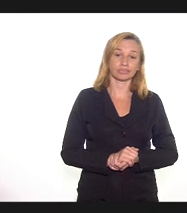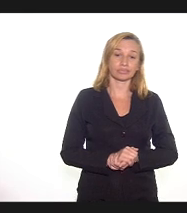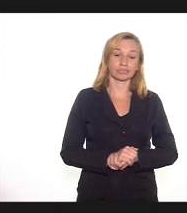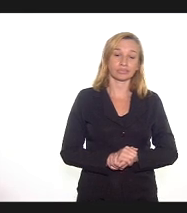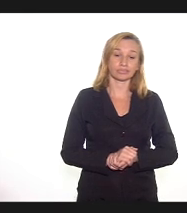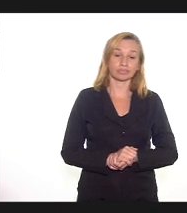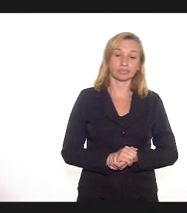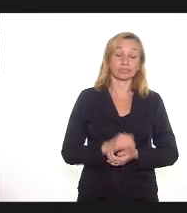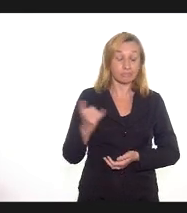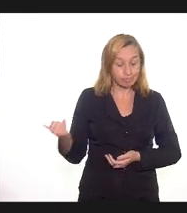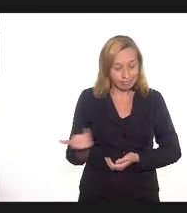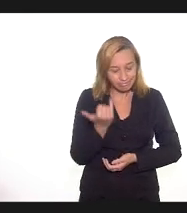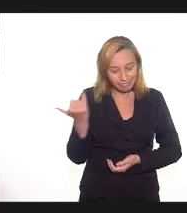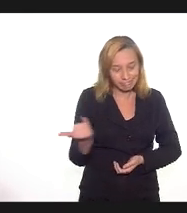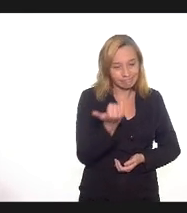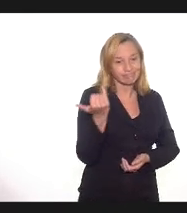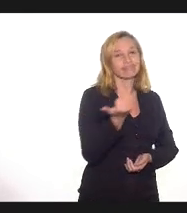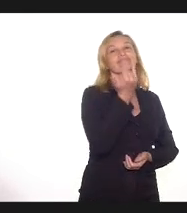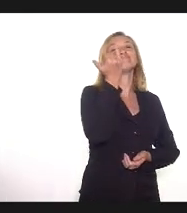muito